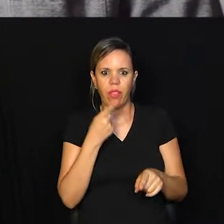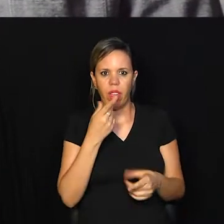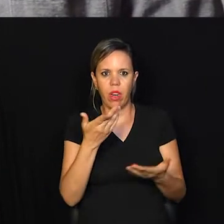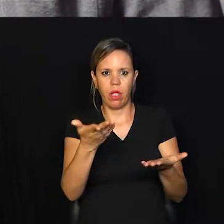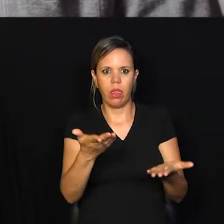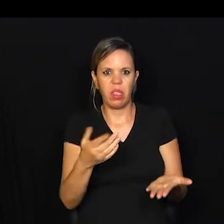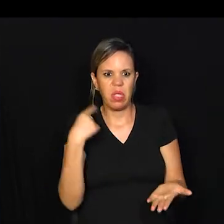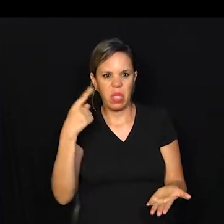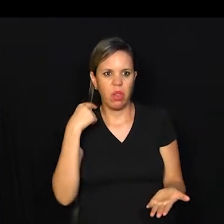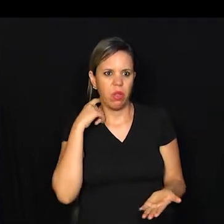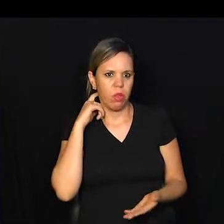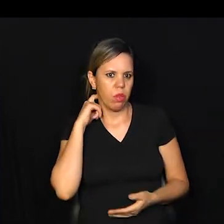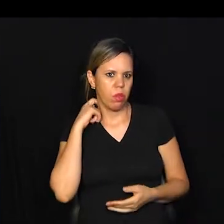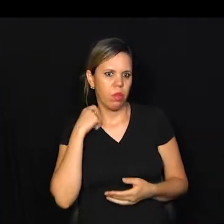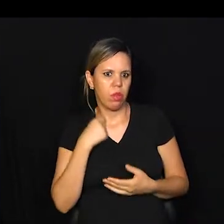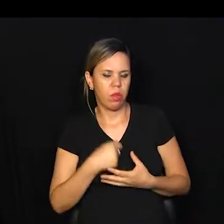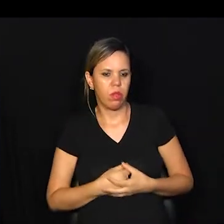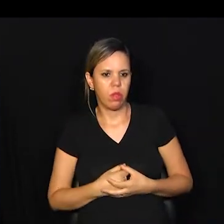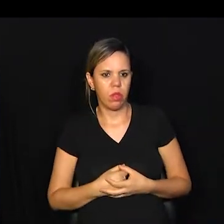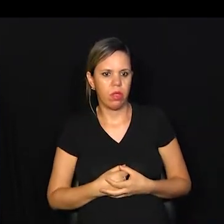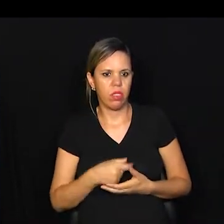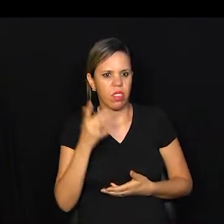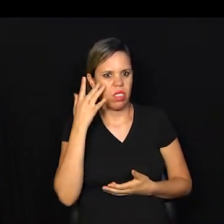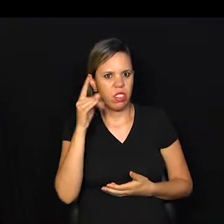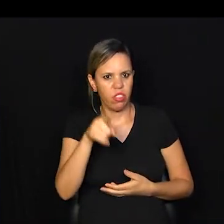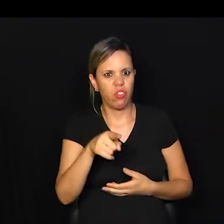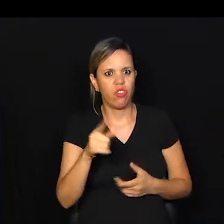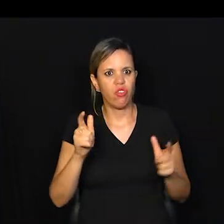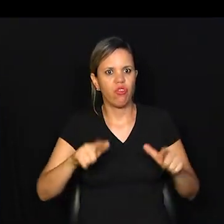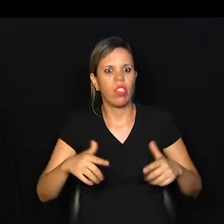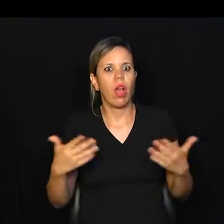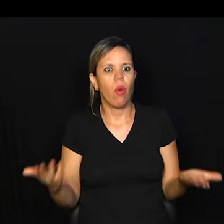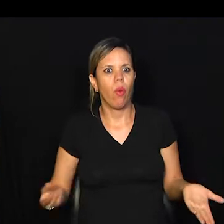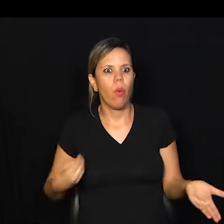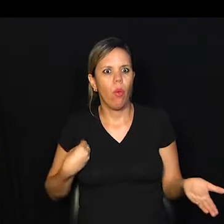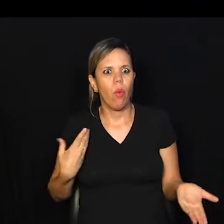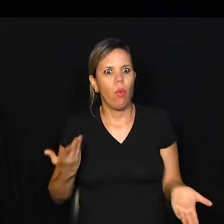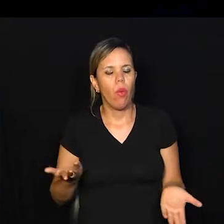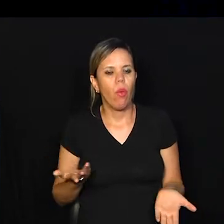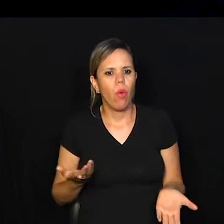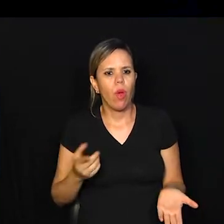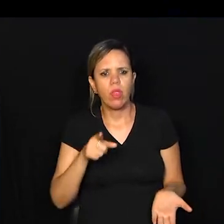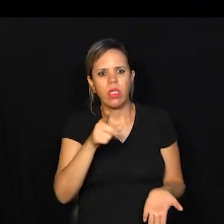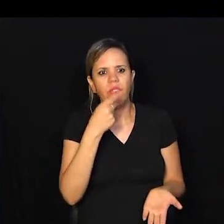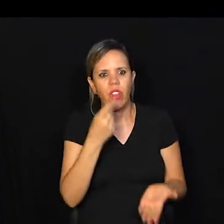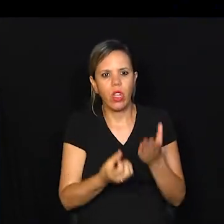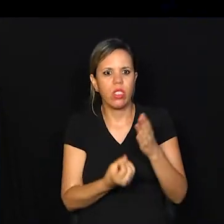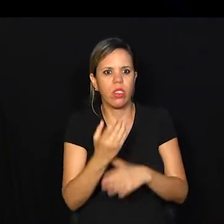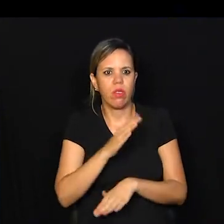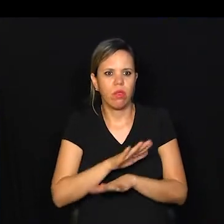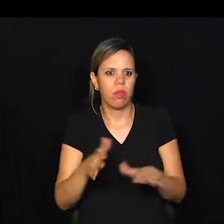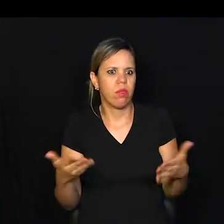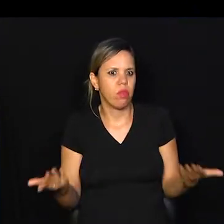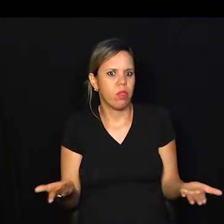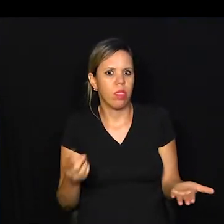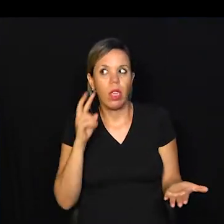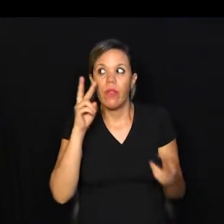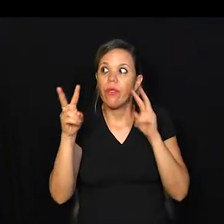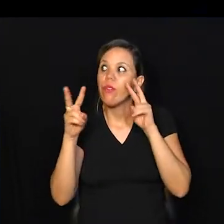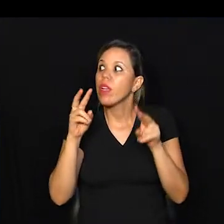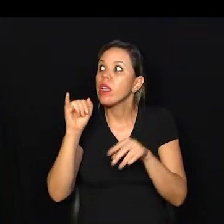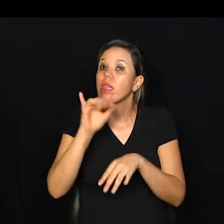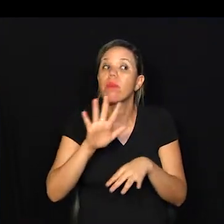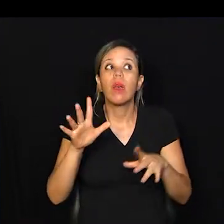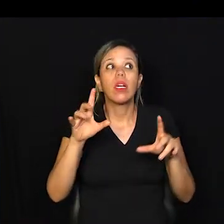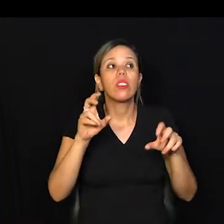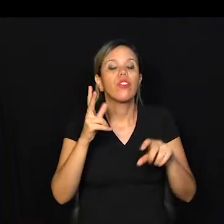cara, você tá louco? Você tá achando que você tá onde? Quem disse que isso aconteceu? Quem viu? Cadê a imagem?